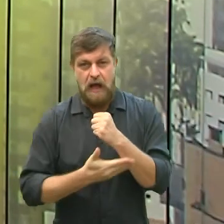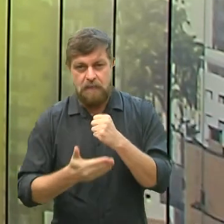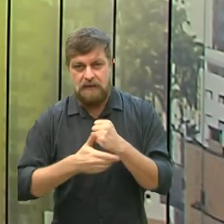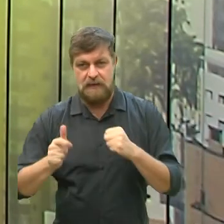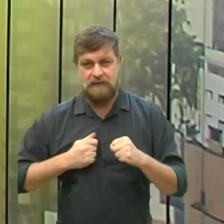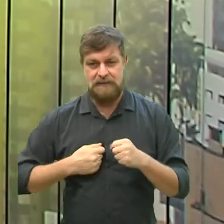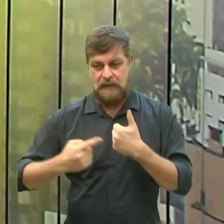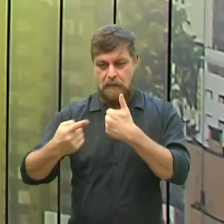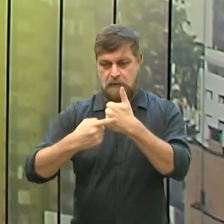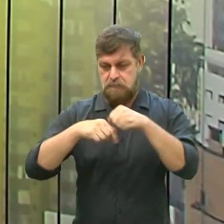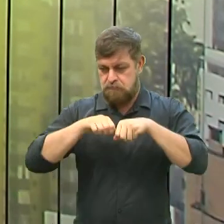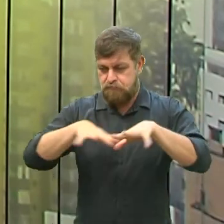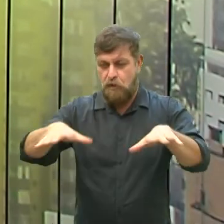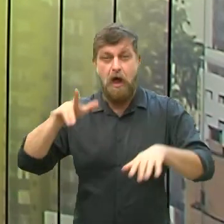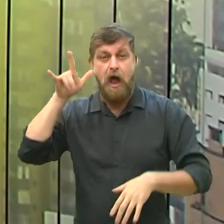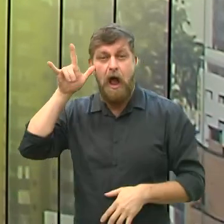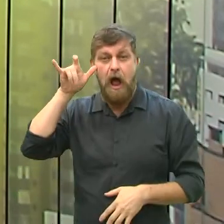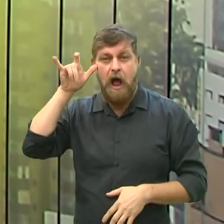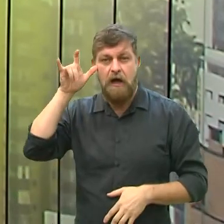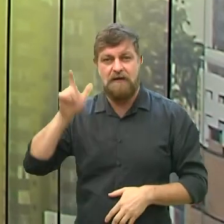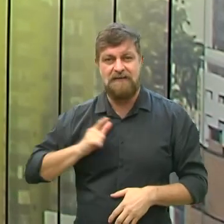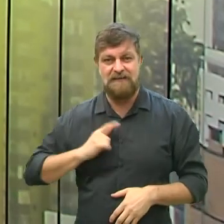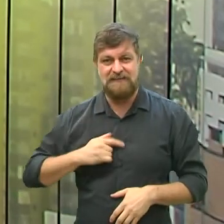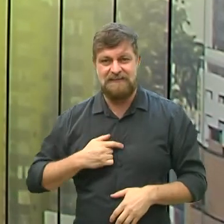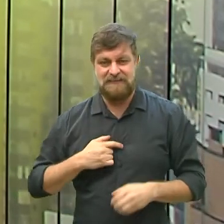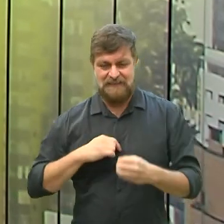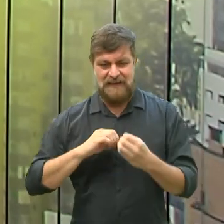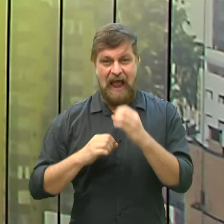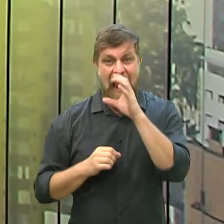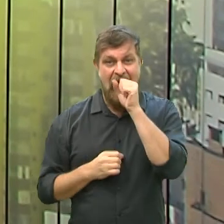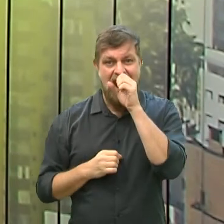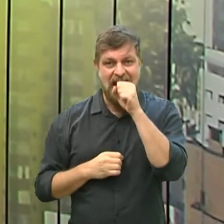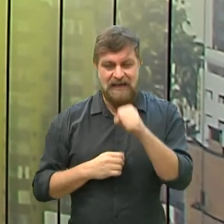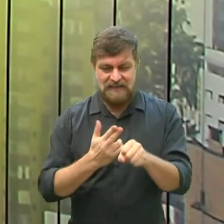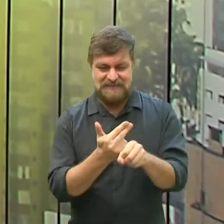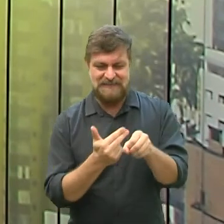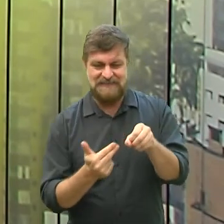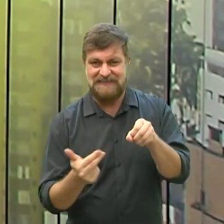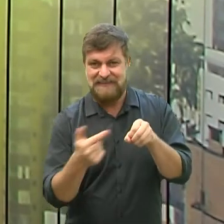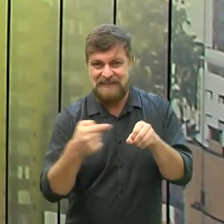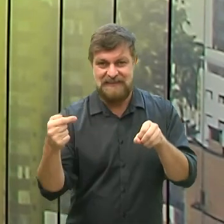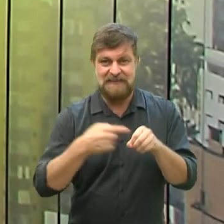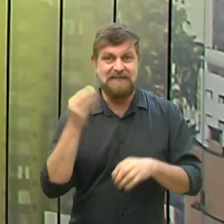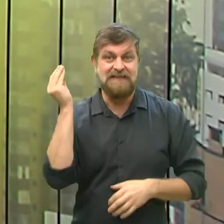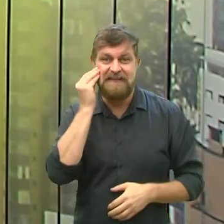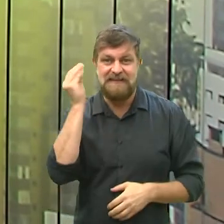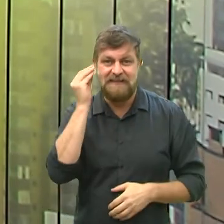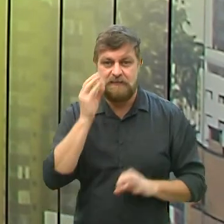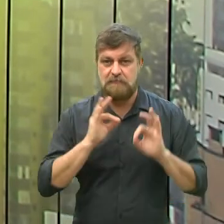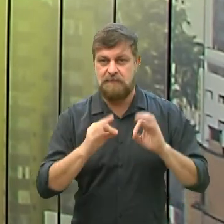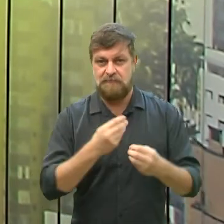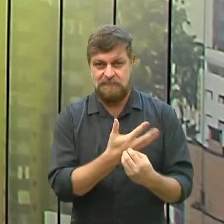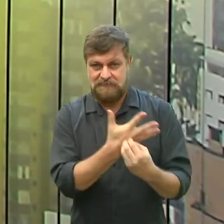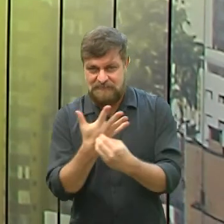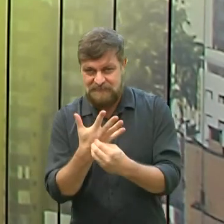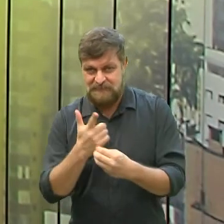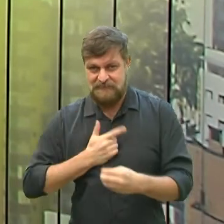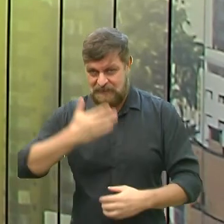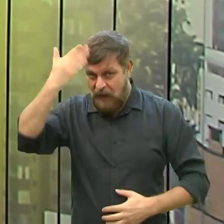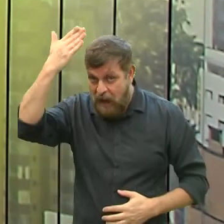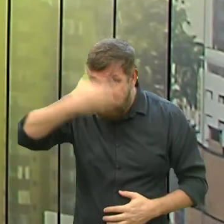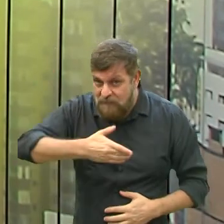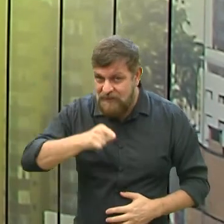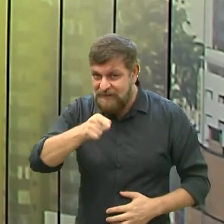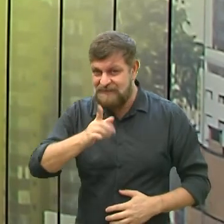viralizado no Instagram com as fotos de suas laranjas tatuadas, que são só testes, mas viraram uma verdadeira obra de arte. Tá aprovado,